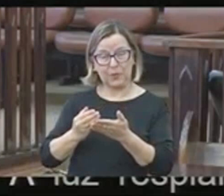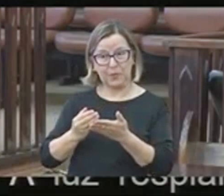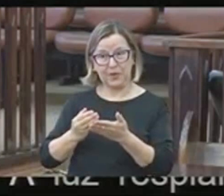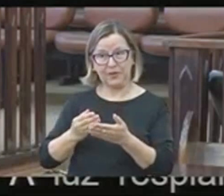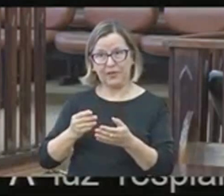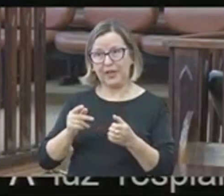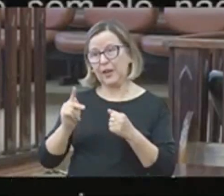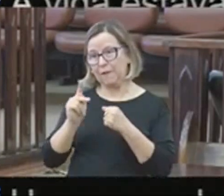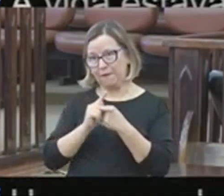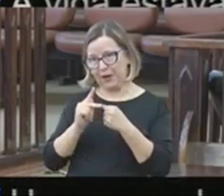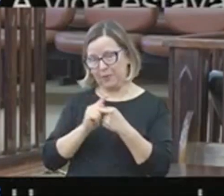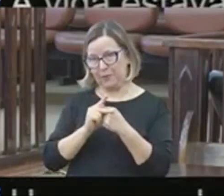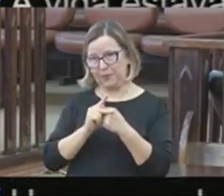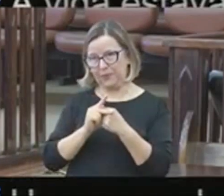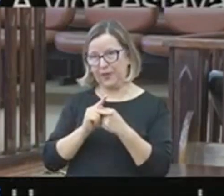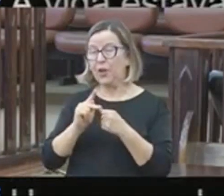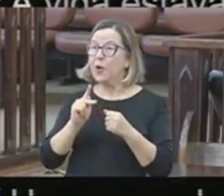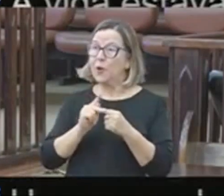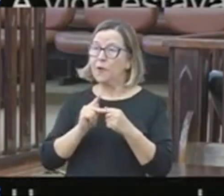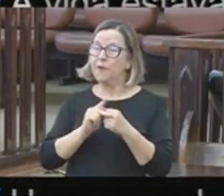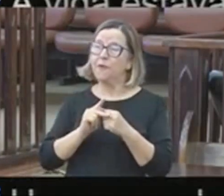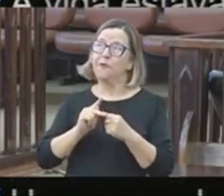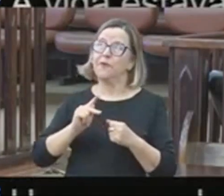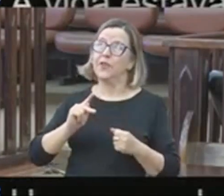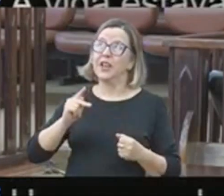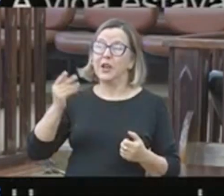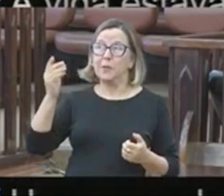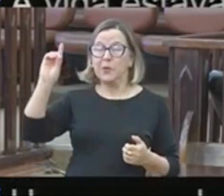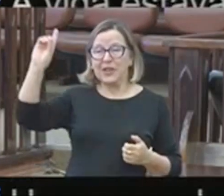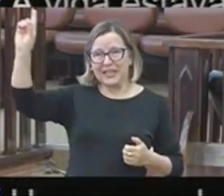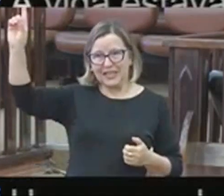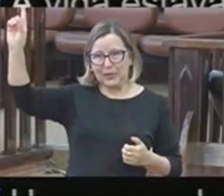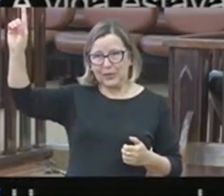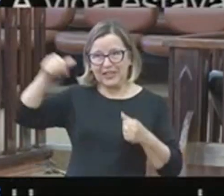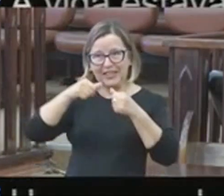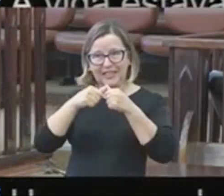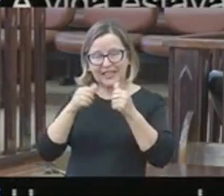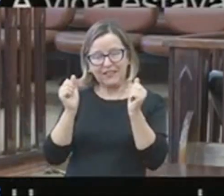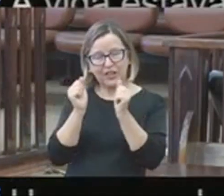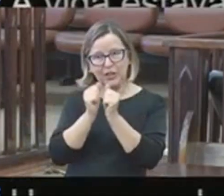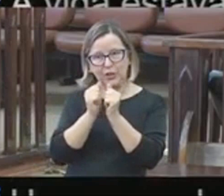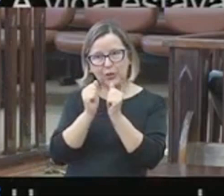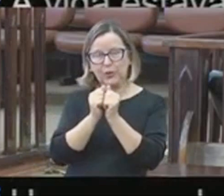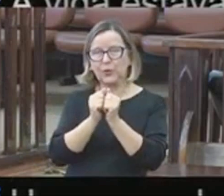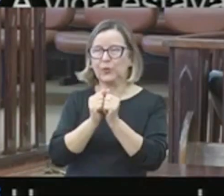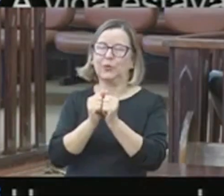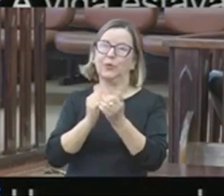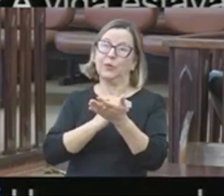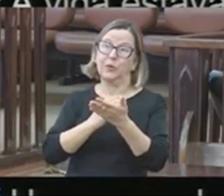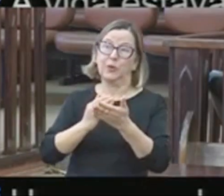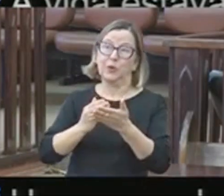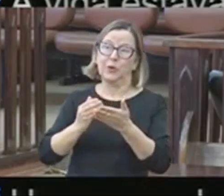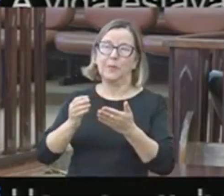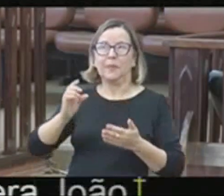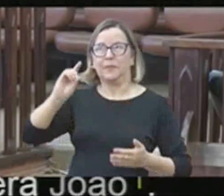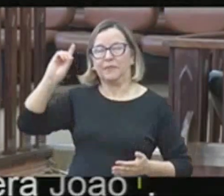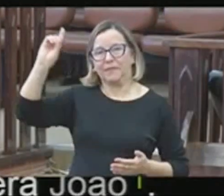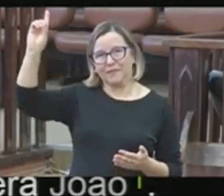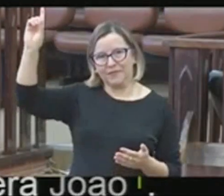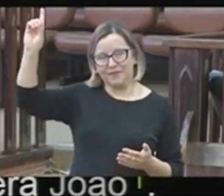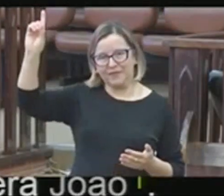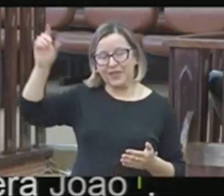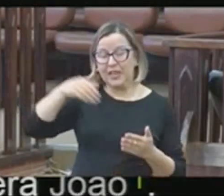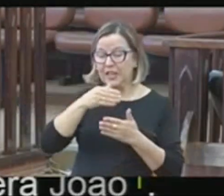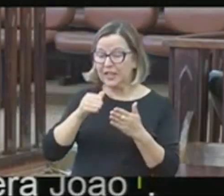Deus, e o Verbo era Deus. Ele estava no princípio com Deus. Todas as coisas